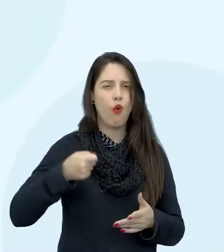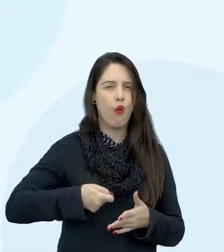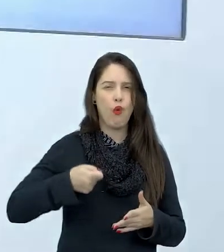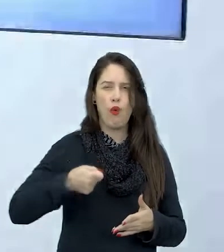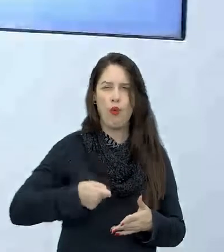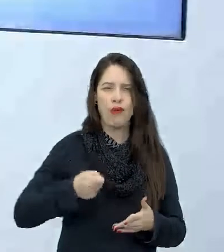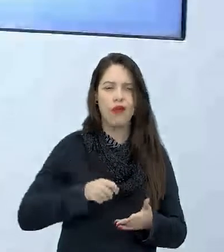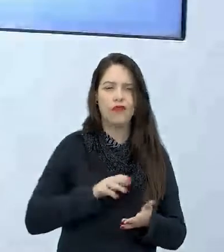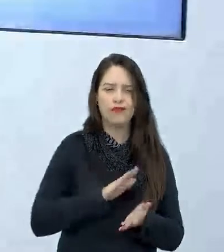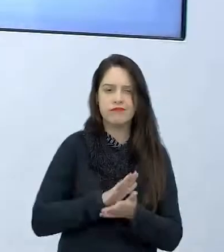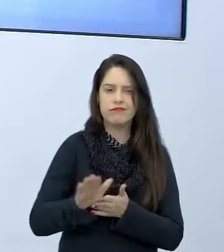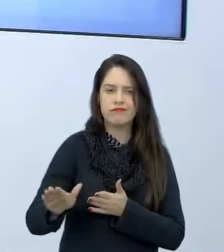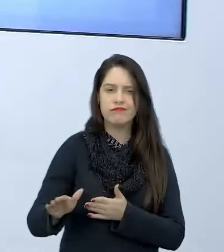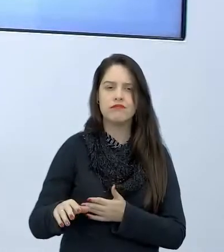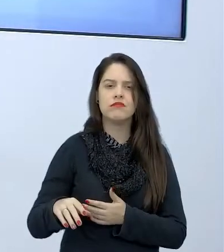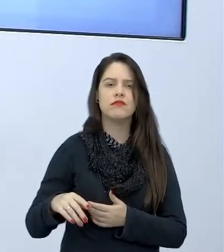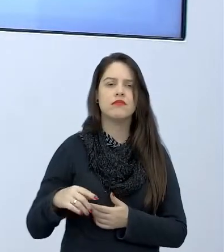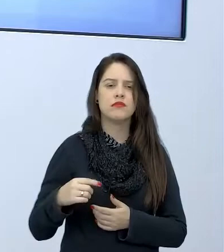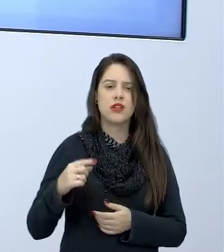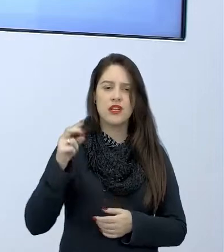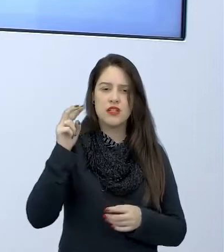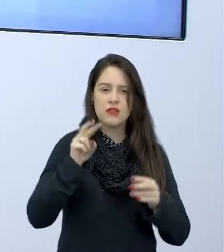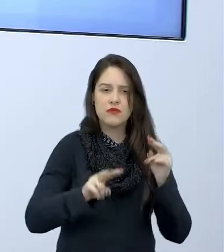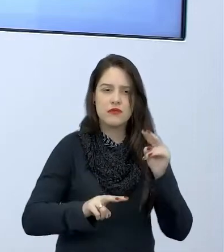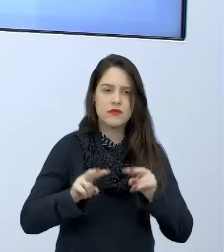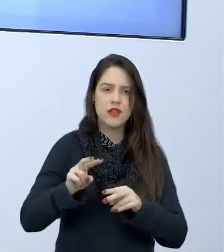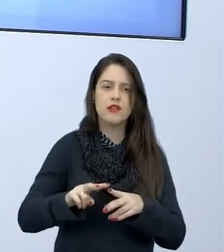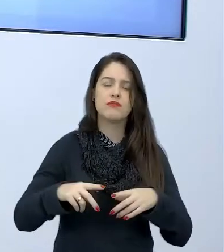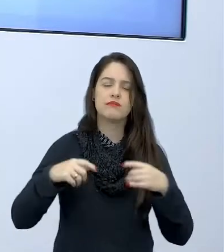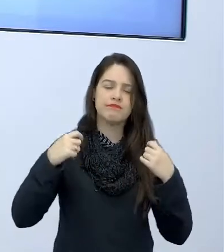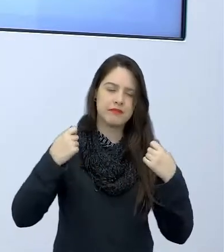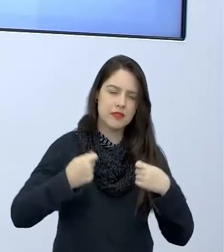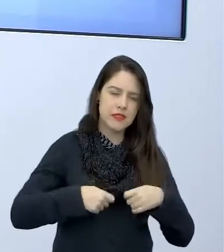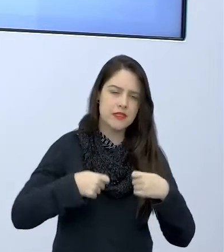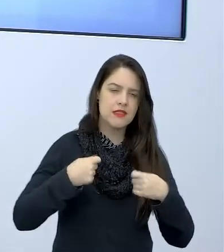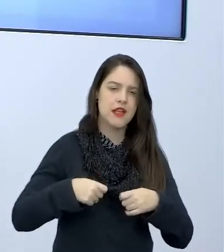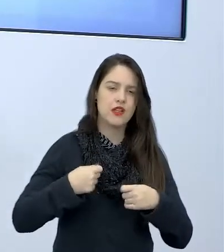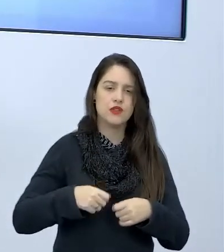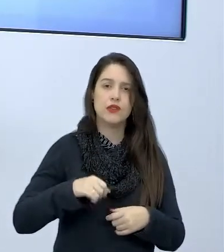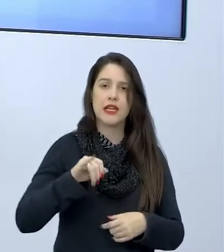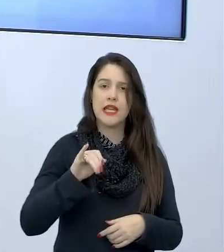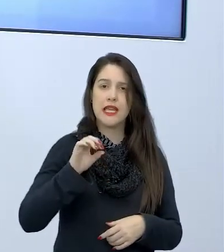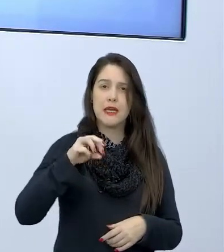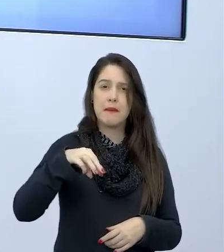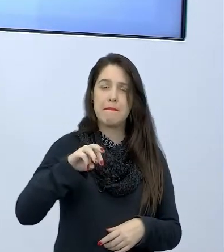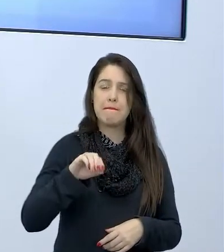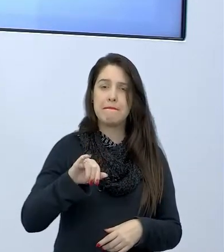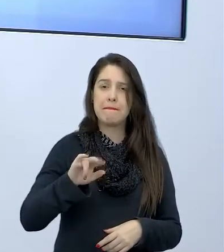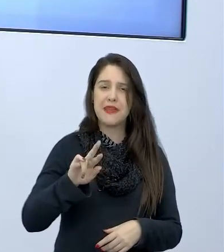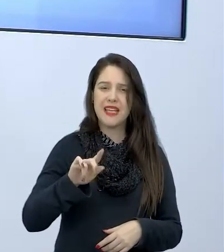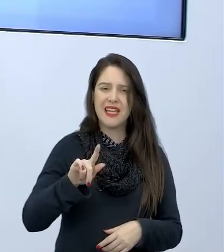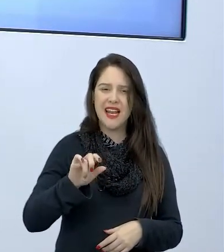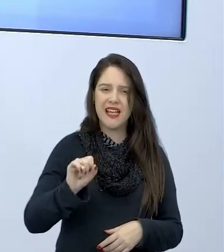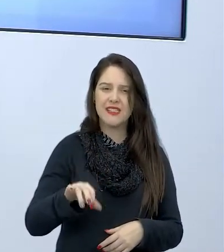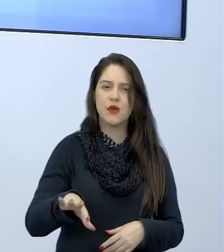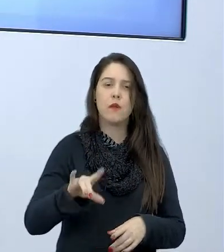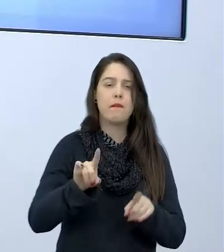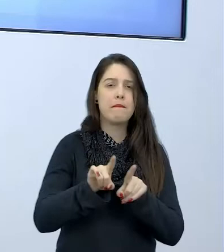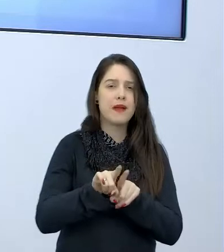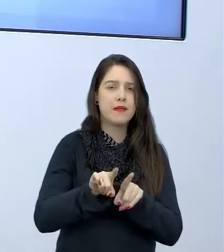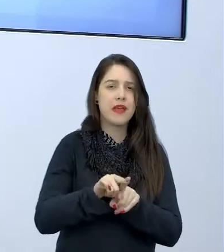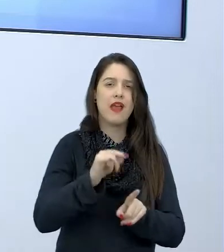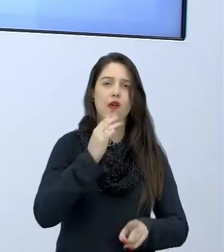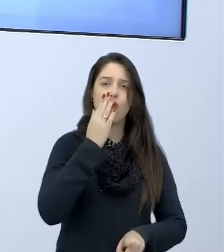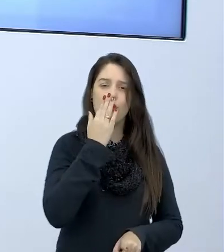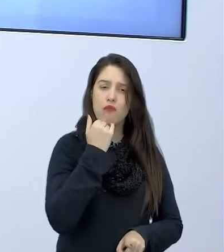refugiar aqui, mas a realidade que ele vivia antes dessa necessidade da migração e do refúgio. E a comida, ela reforça essa